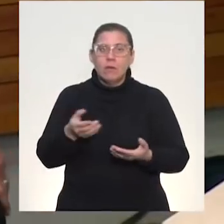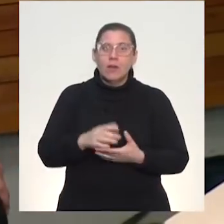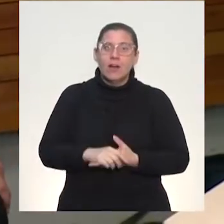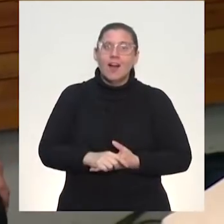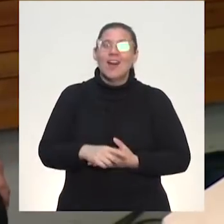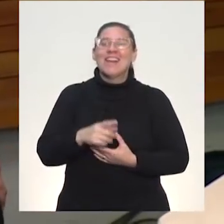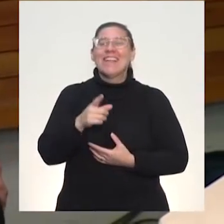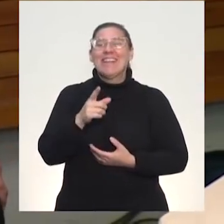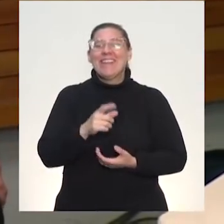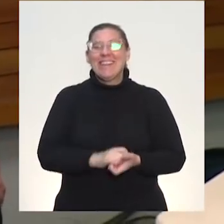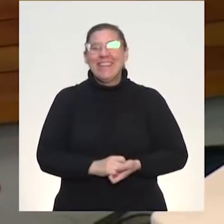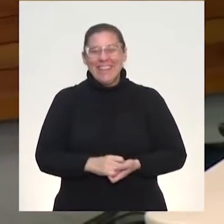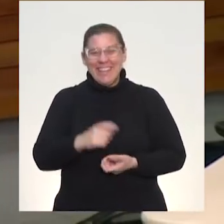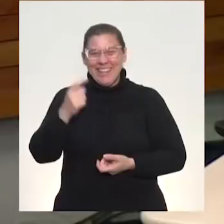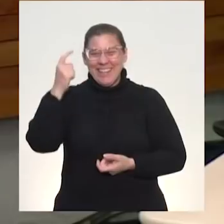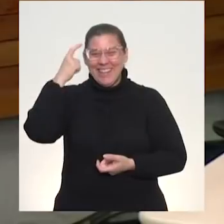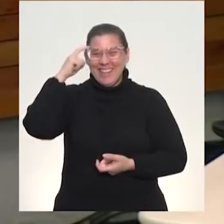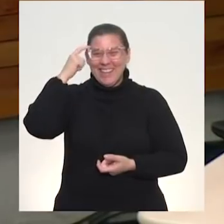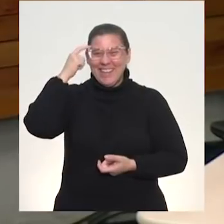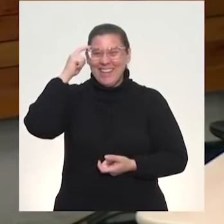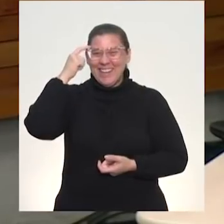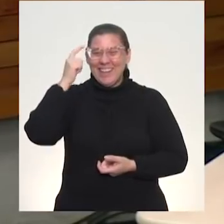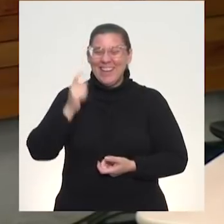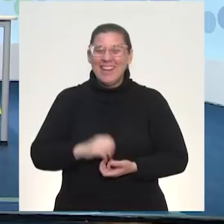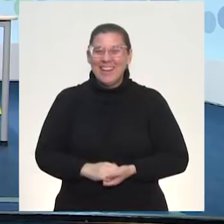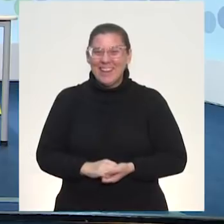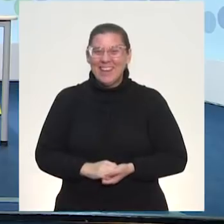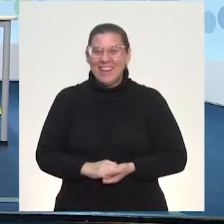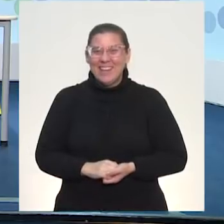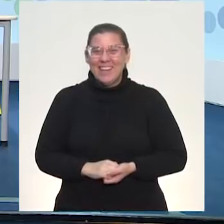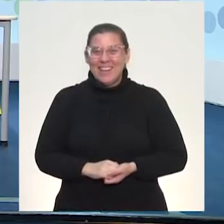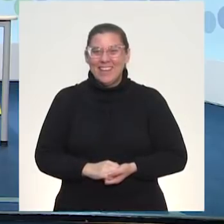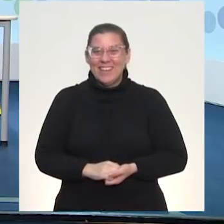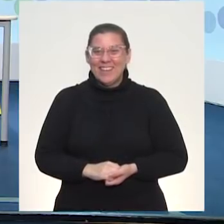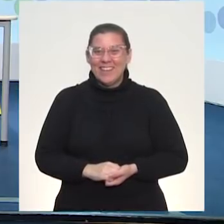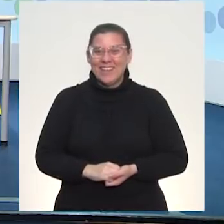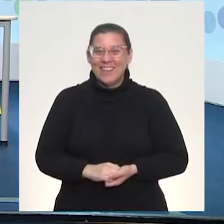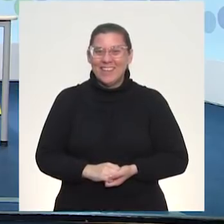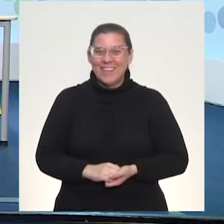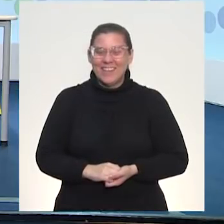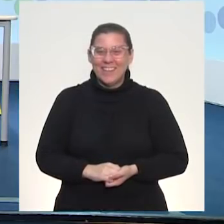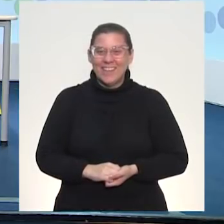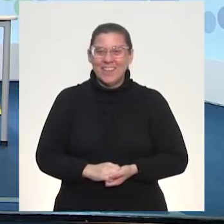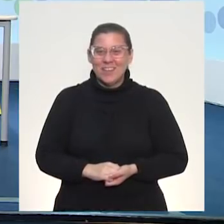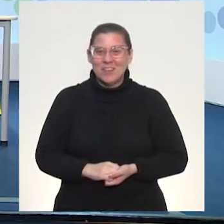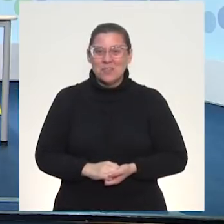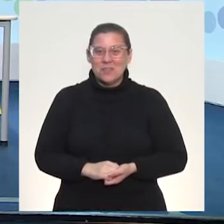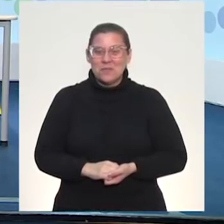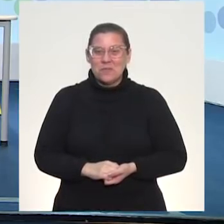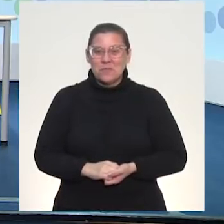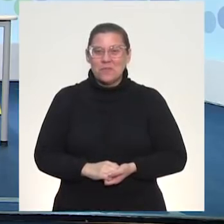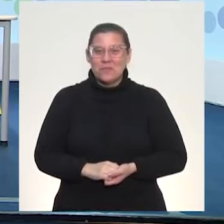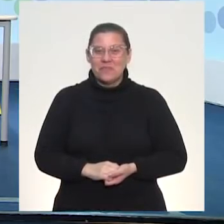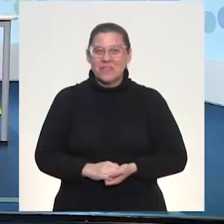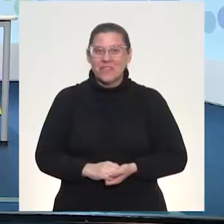trouxe. Trouxe isso e aquilo lá também. Olha lá, olha lá, olha.